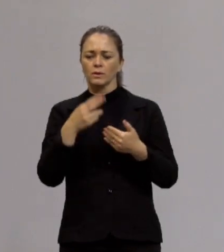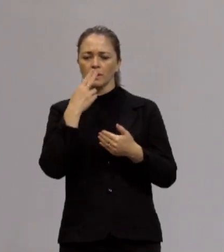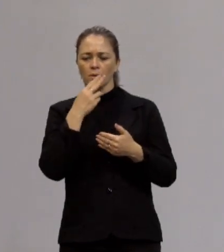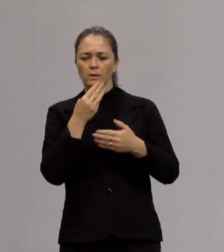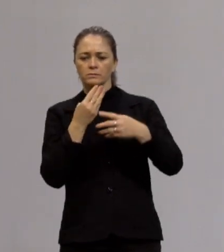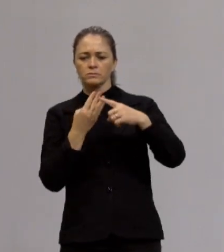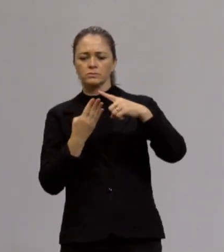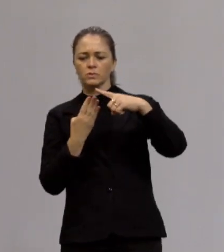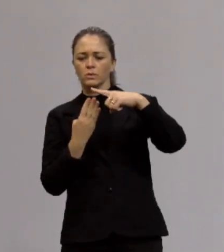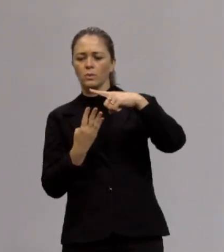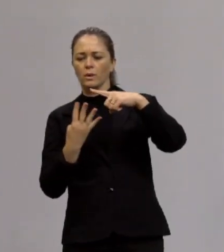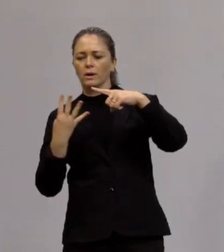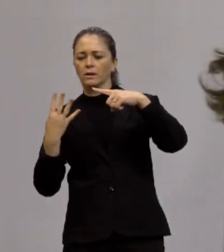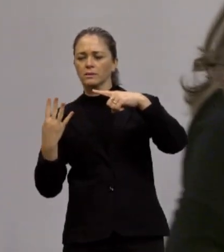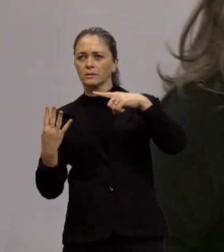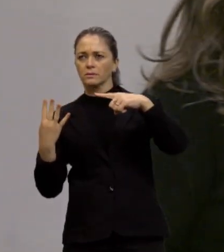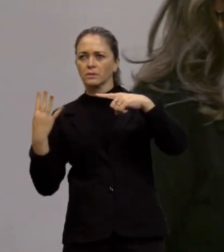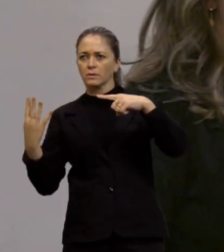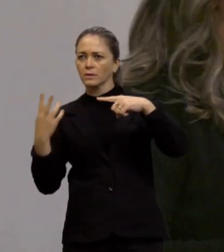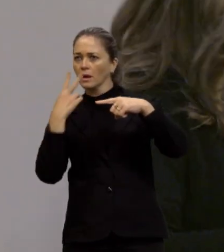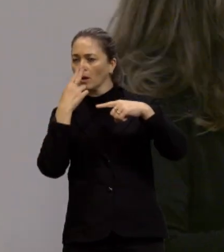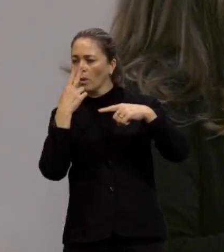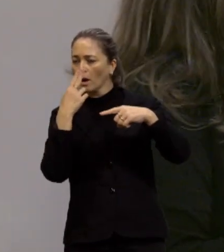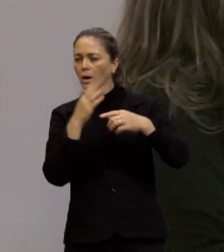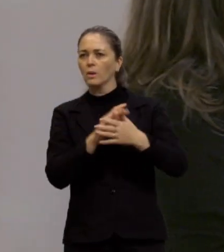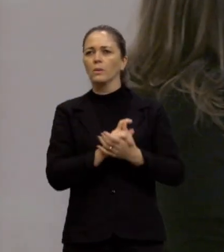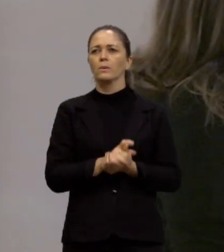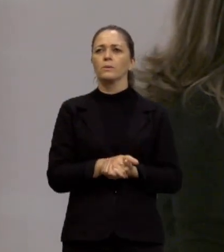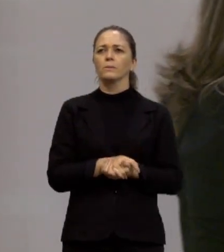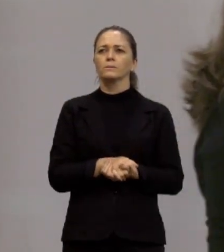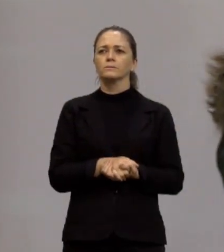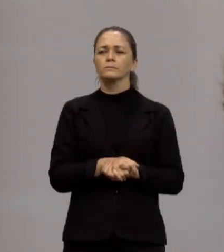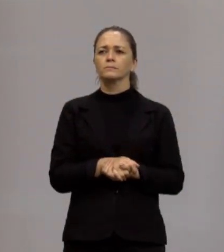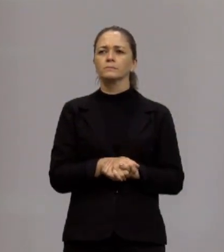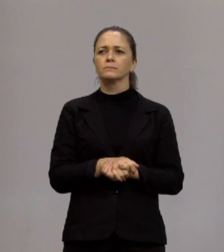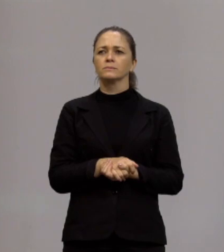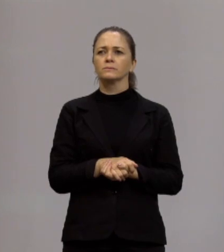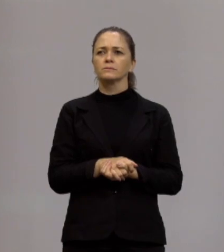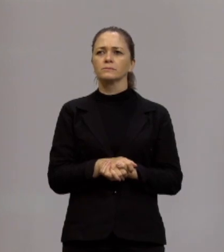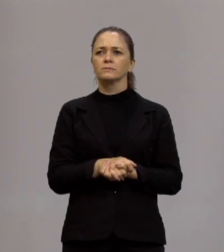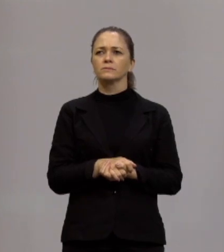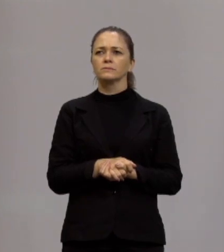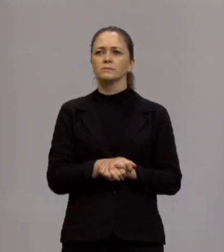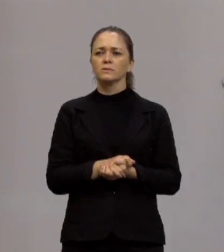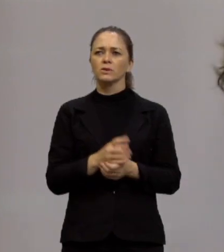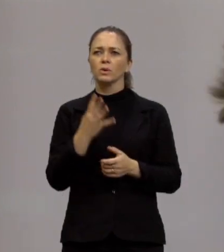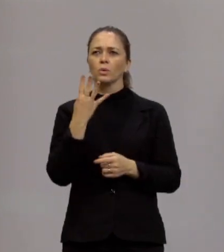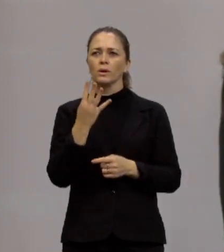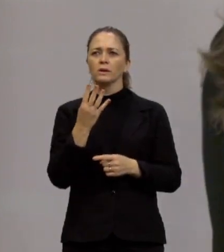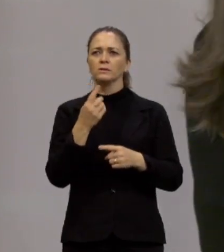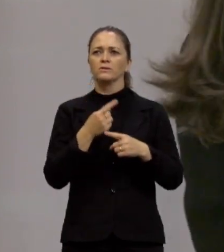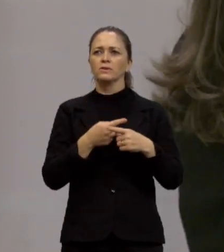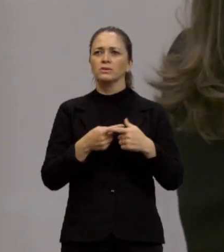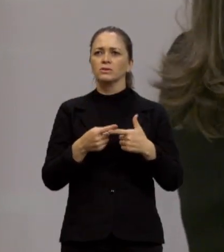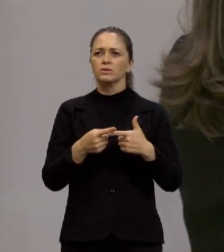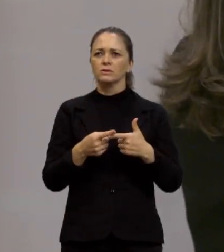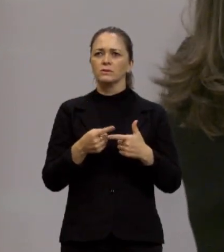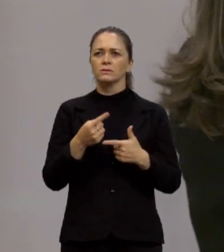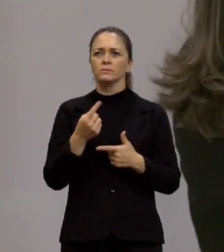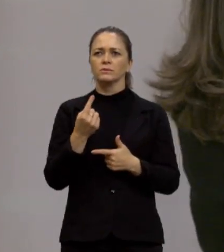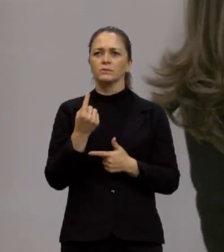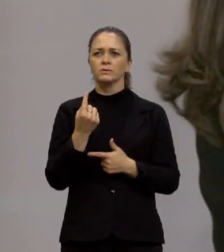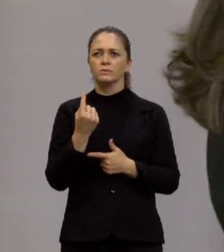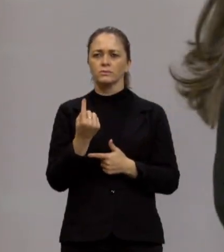agora terão denominador 4. Como que nós resolvemos? 4